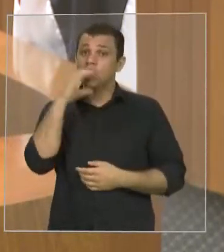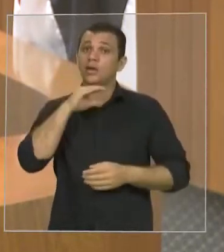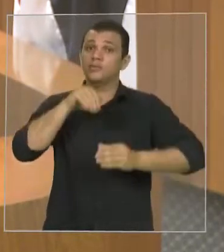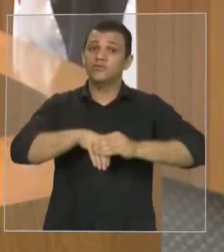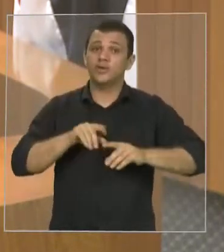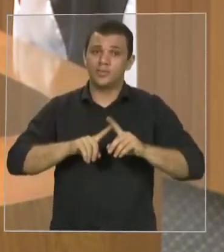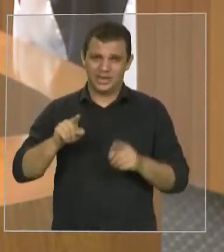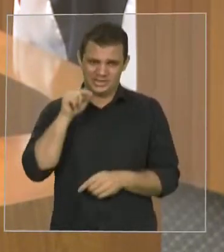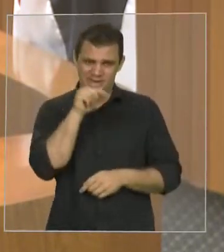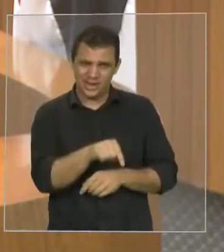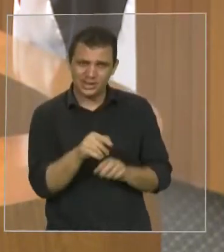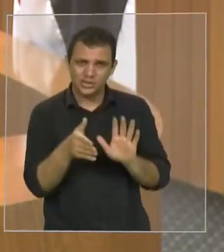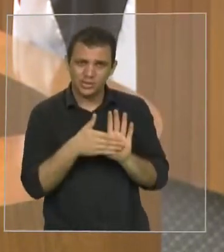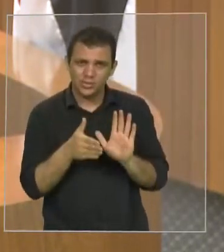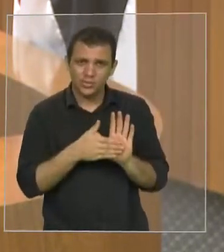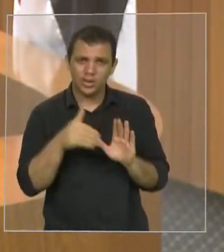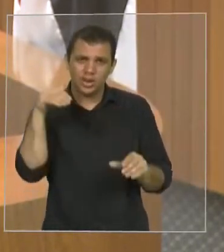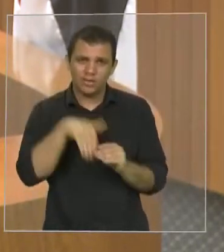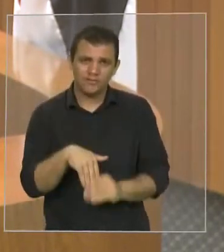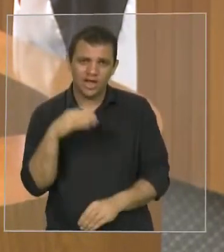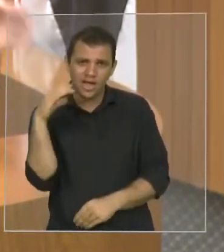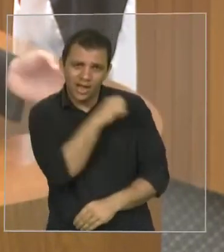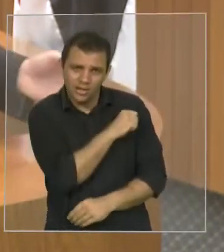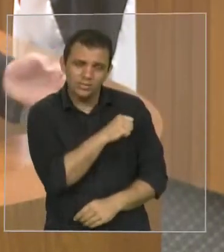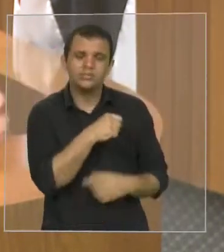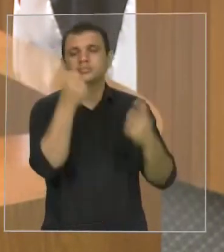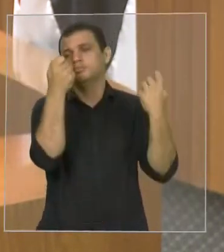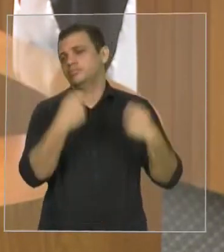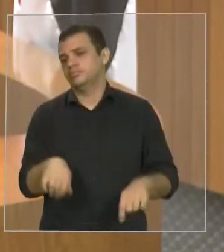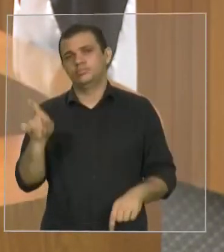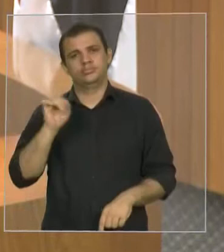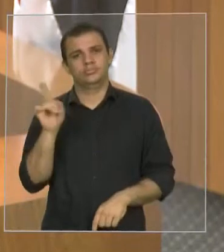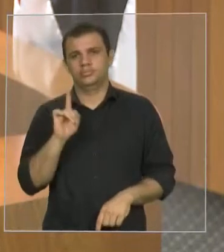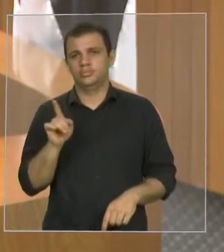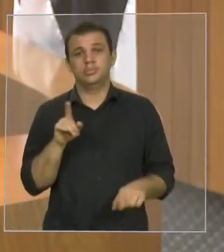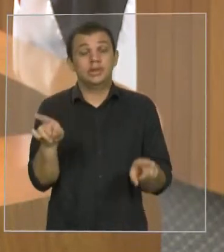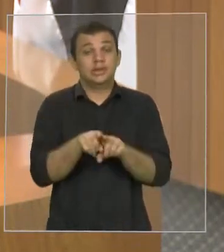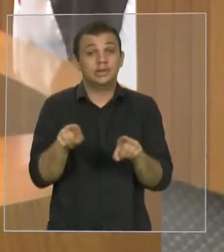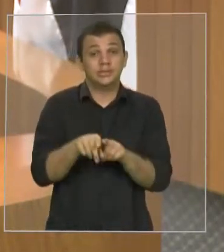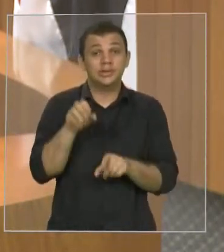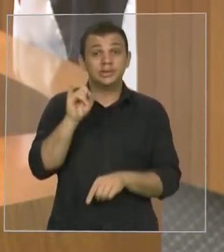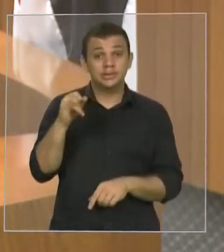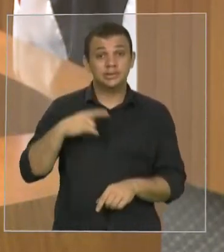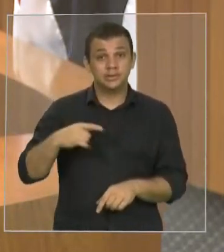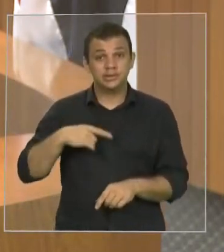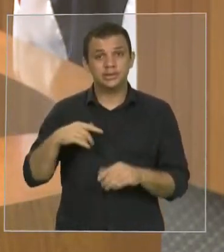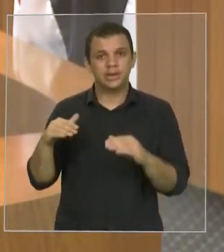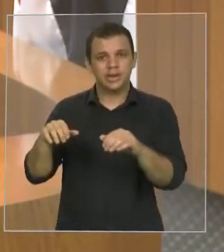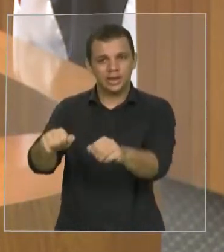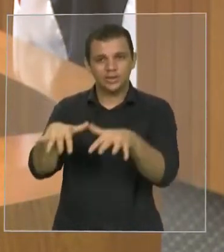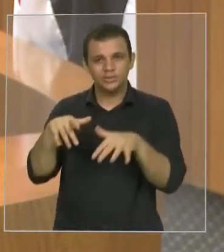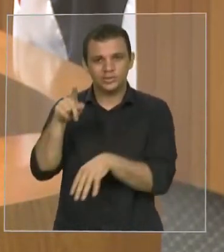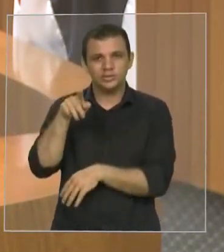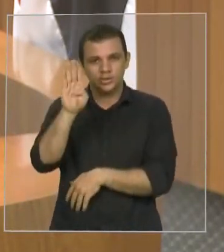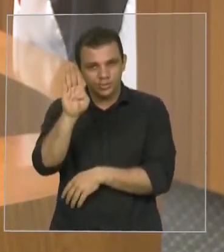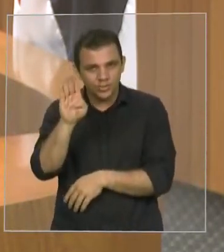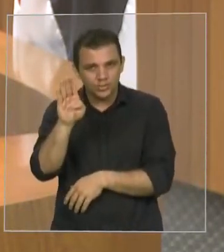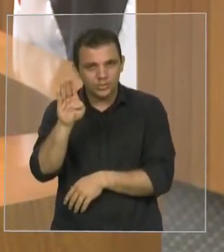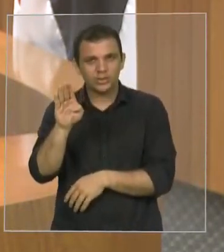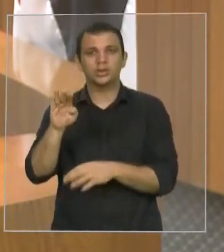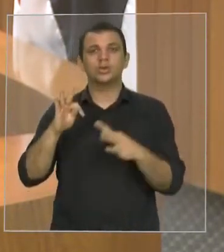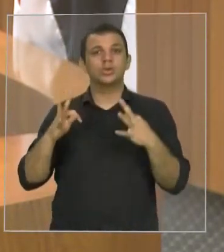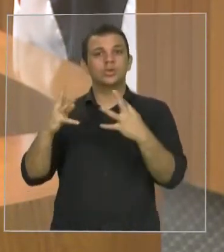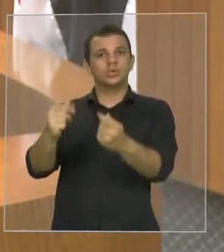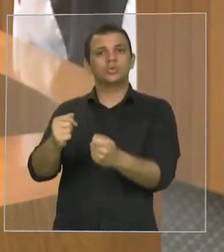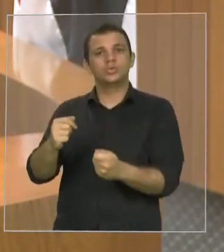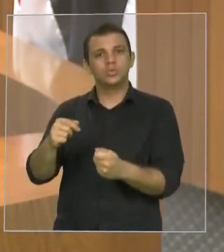certamente essa não é uma delas. Inclusive, se houve uma unanimidade nas audiências públicas, foi que esse projeto não deve tramitar